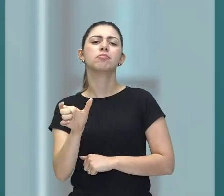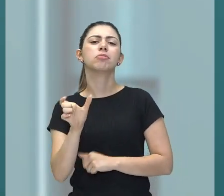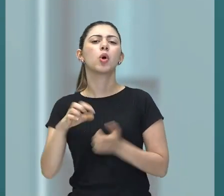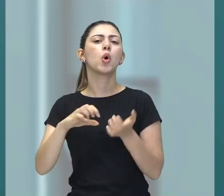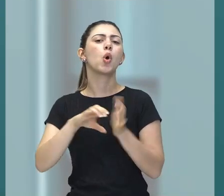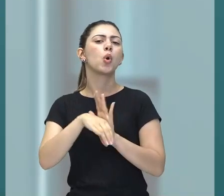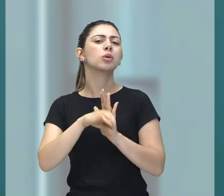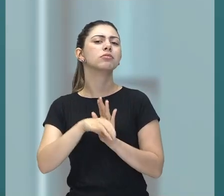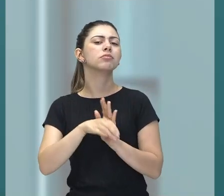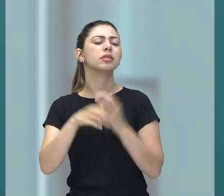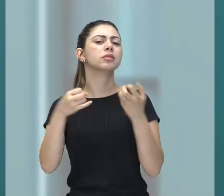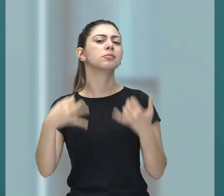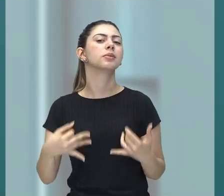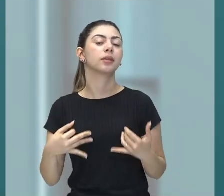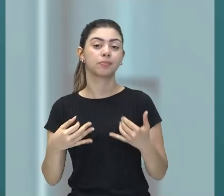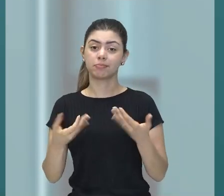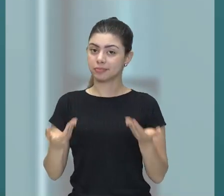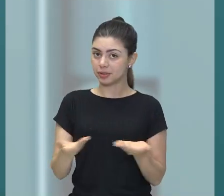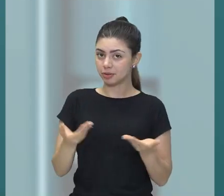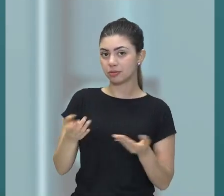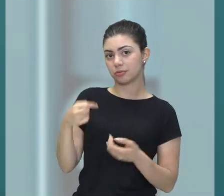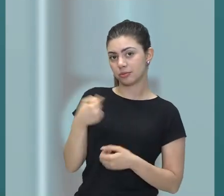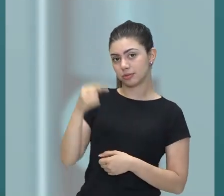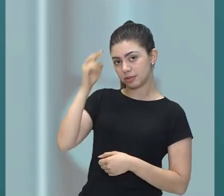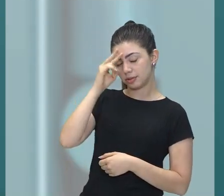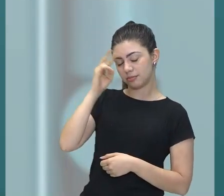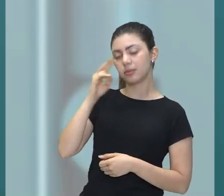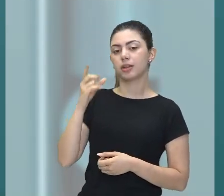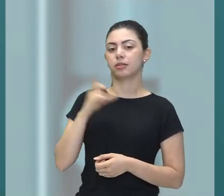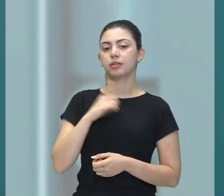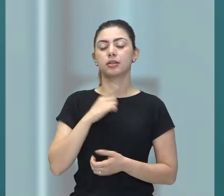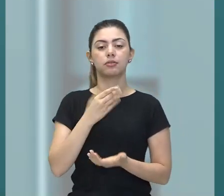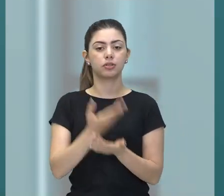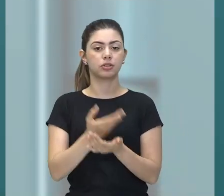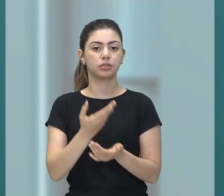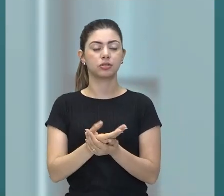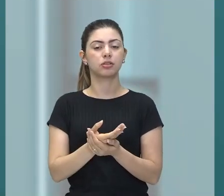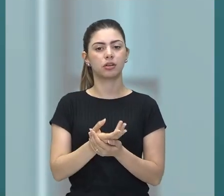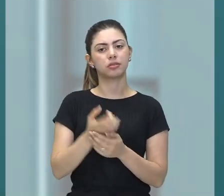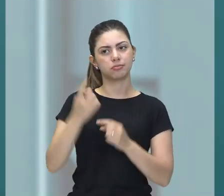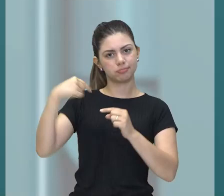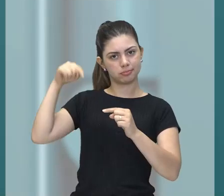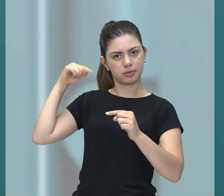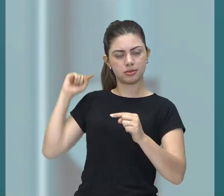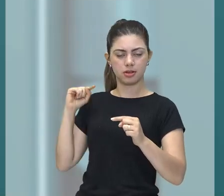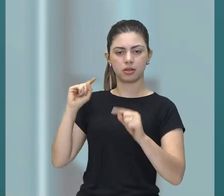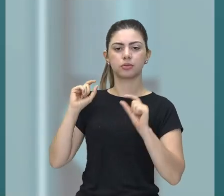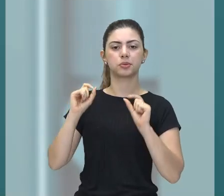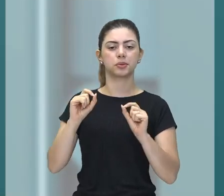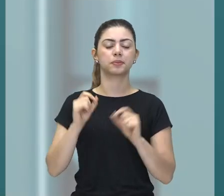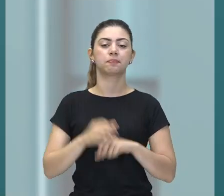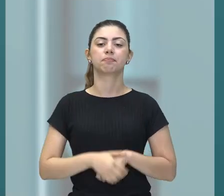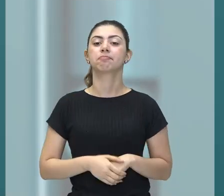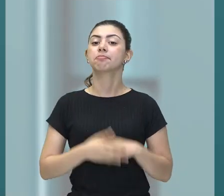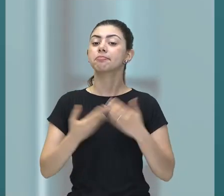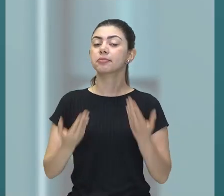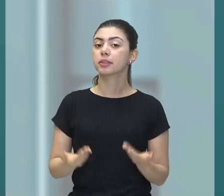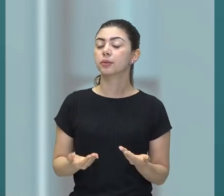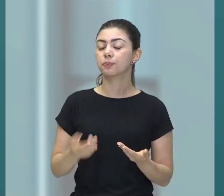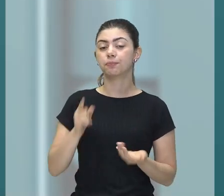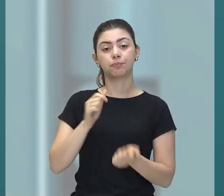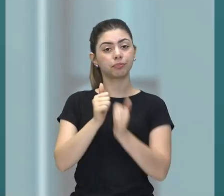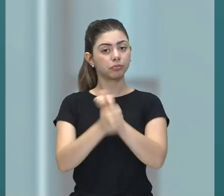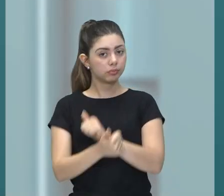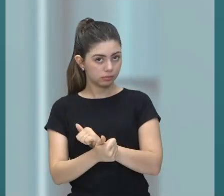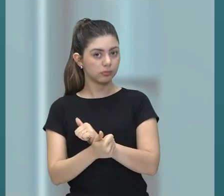Vamos relembrar um pouquinho algumas aulas, né, nas séries passadas e lembrar que o esporte